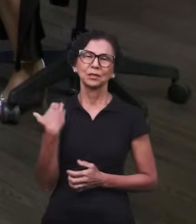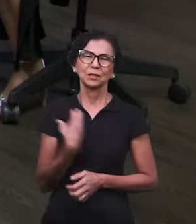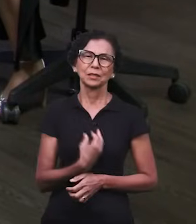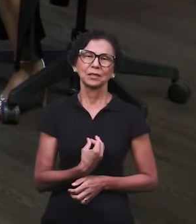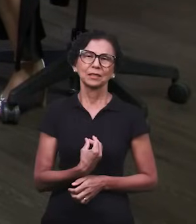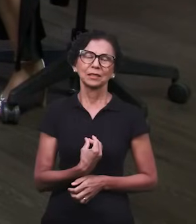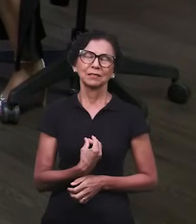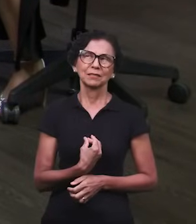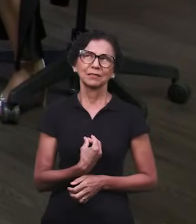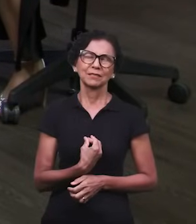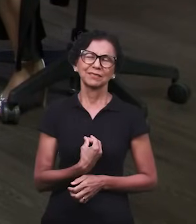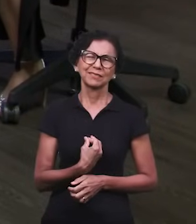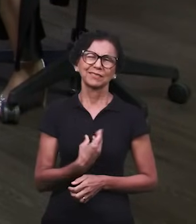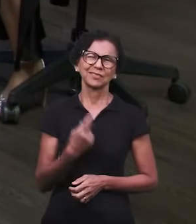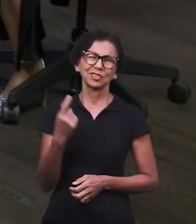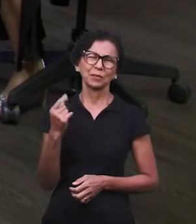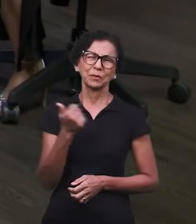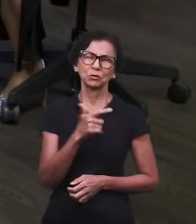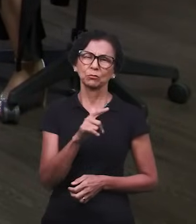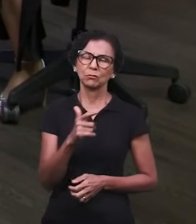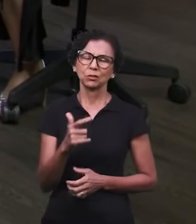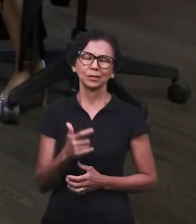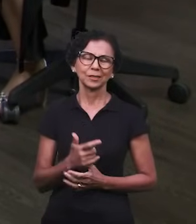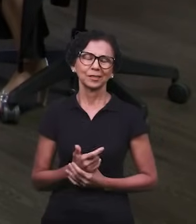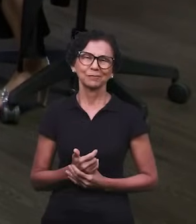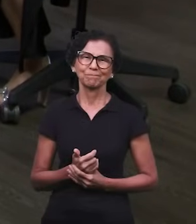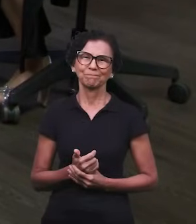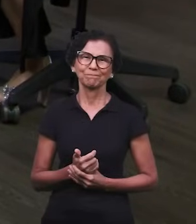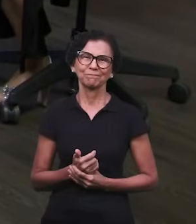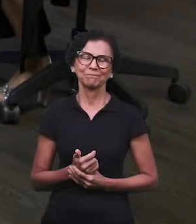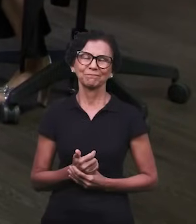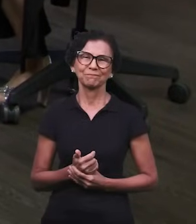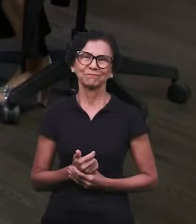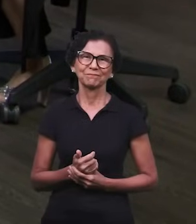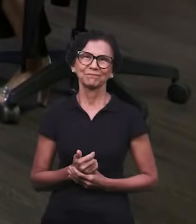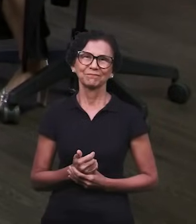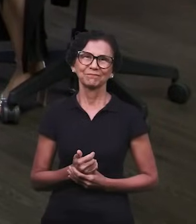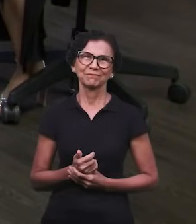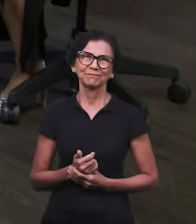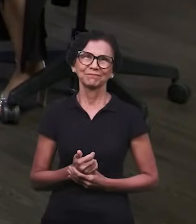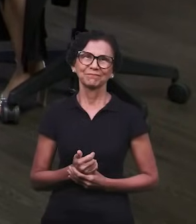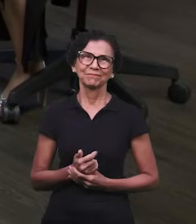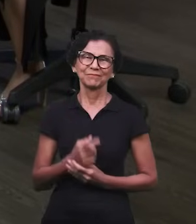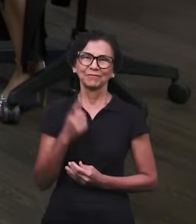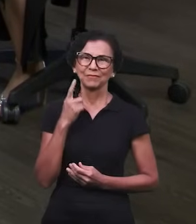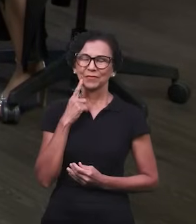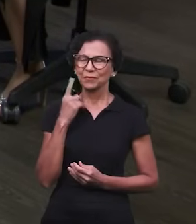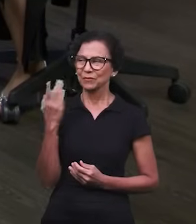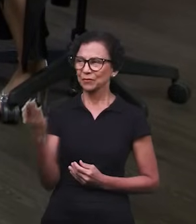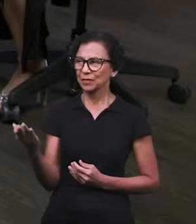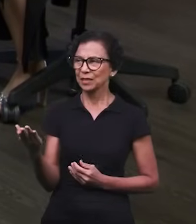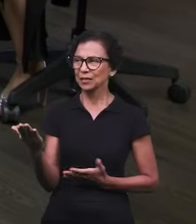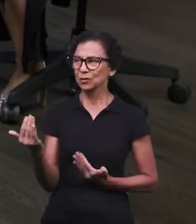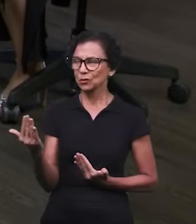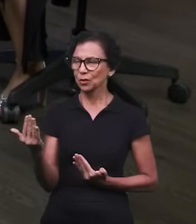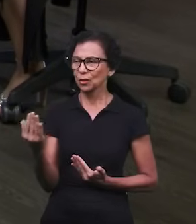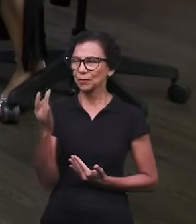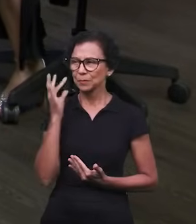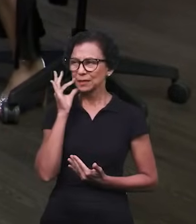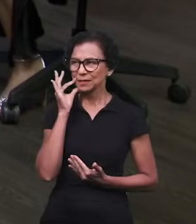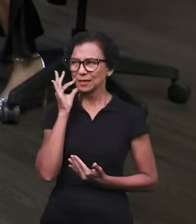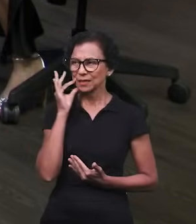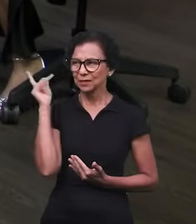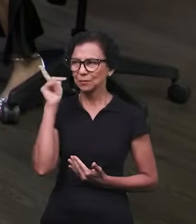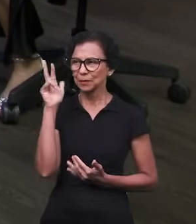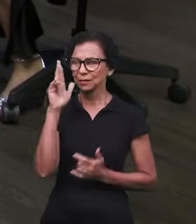isso, né? Mas eu vejo essa alegria nos jovens. Aos queridos jovens presentes aqui, Deus abençoe,